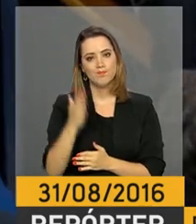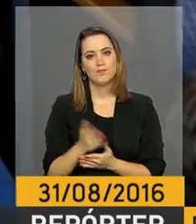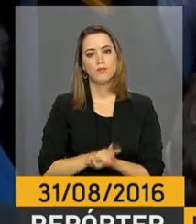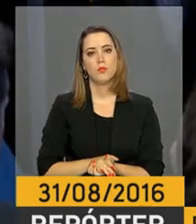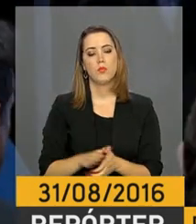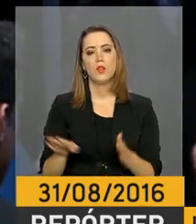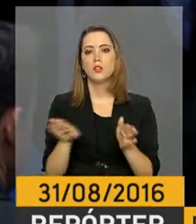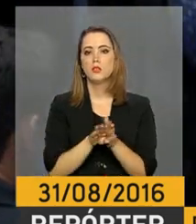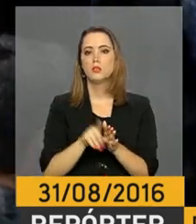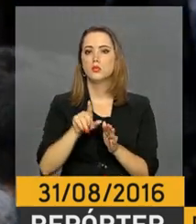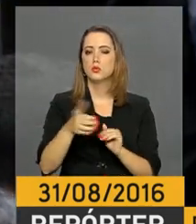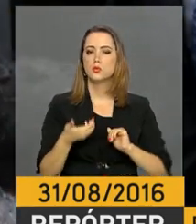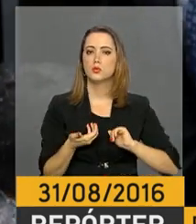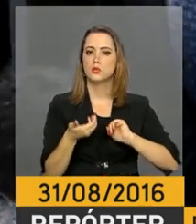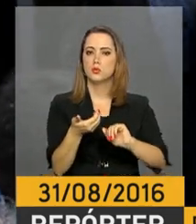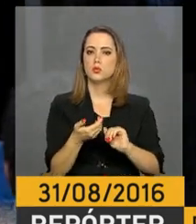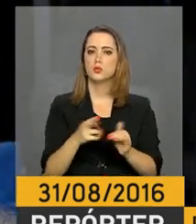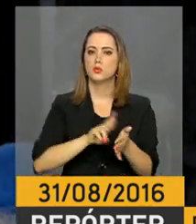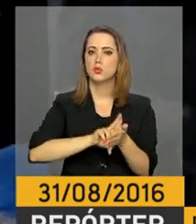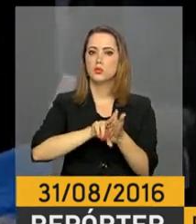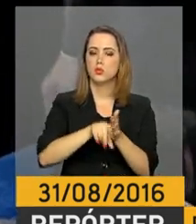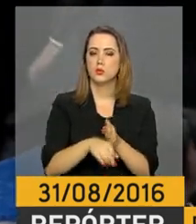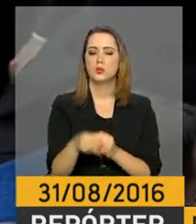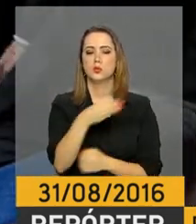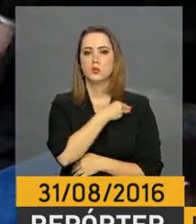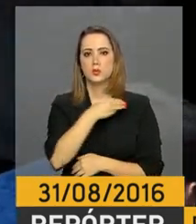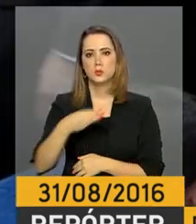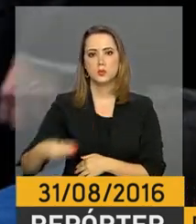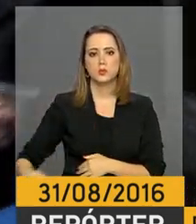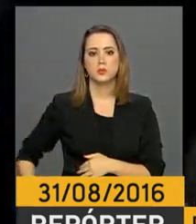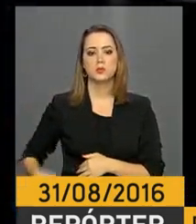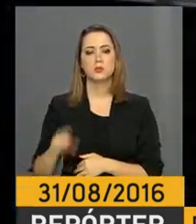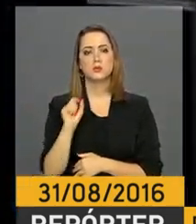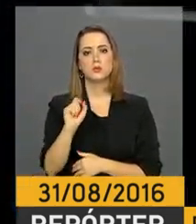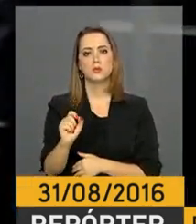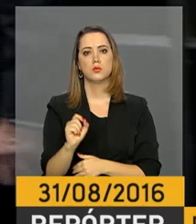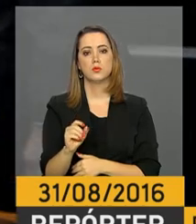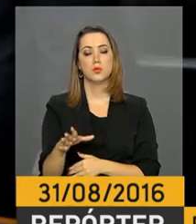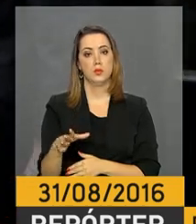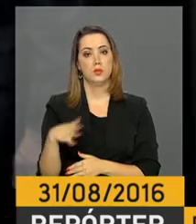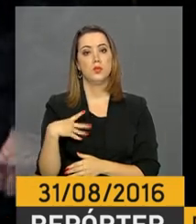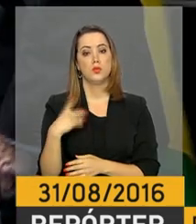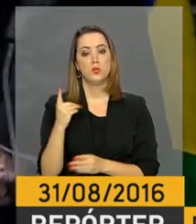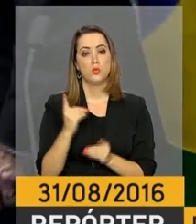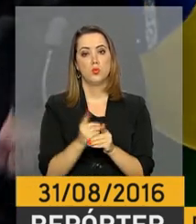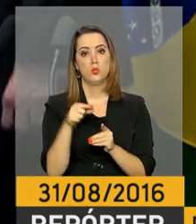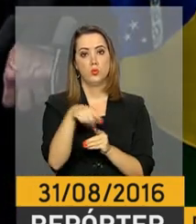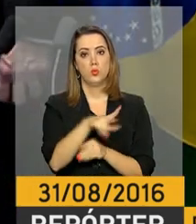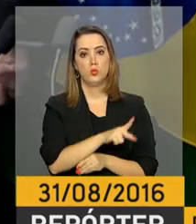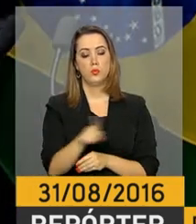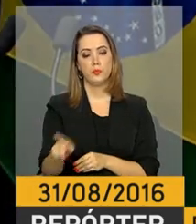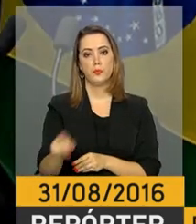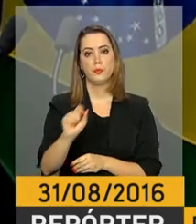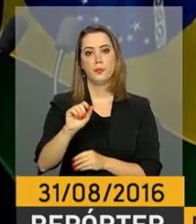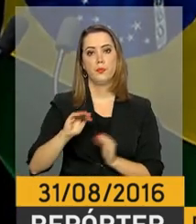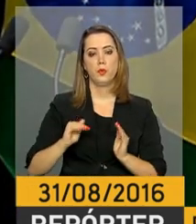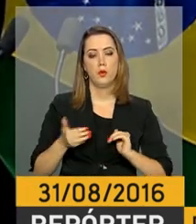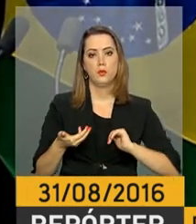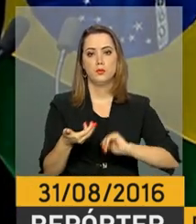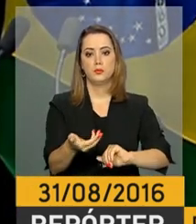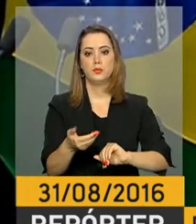agora há pouco ao Congresso, acompanhado de ministros. Foi recebido pelo presidente do Congresso, pelo